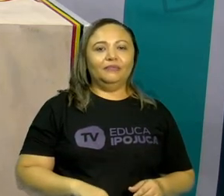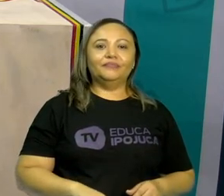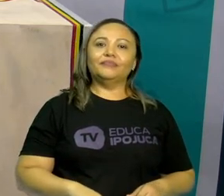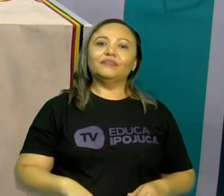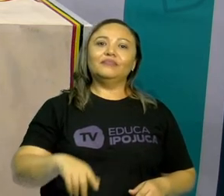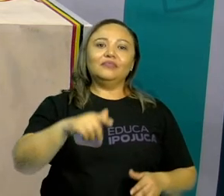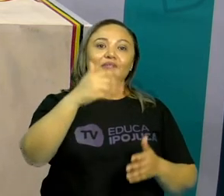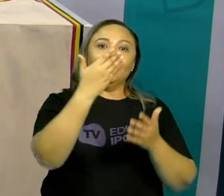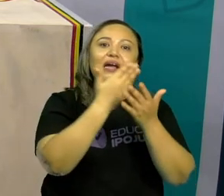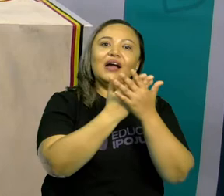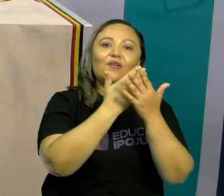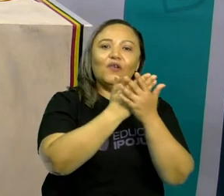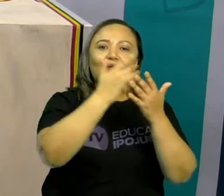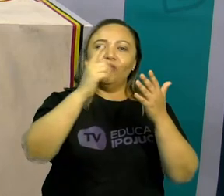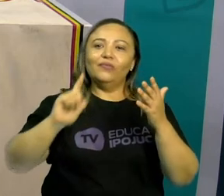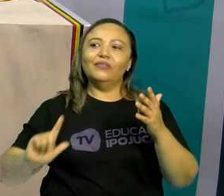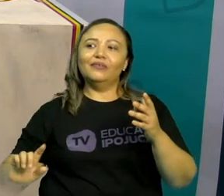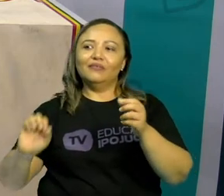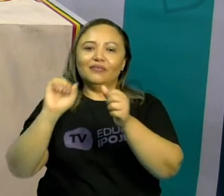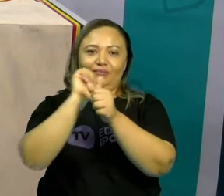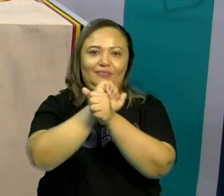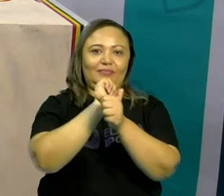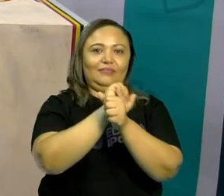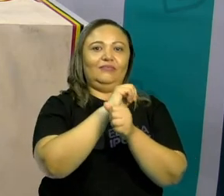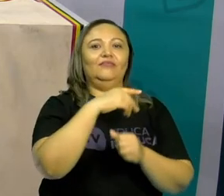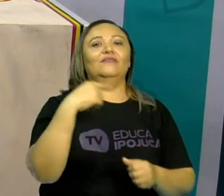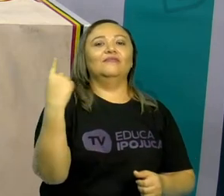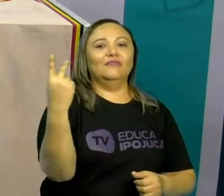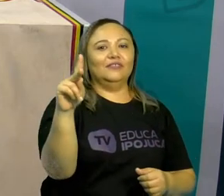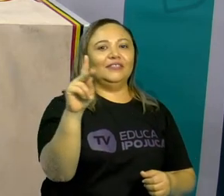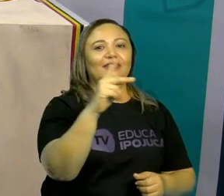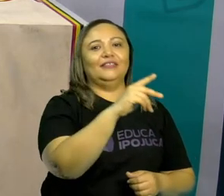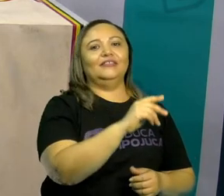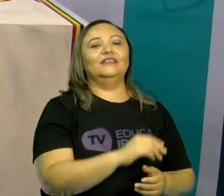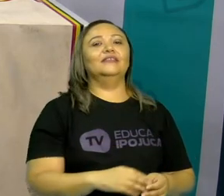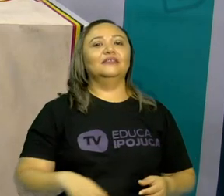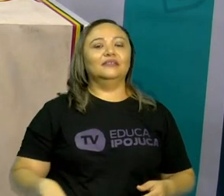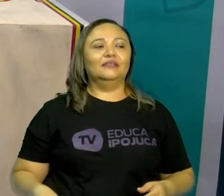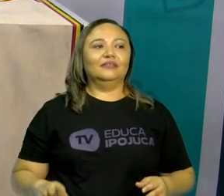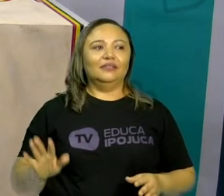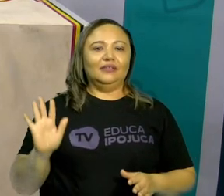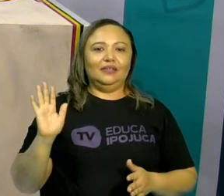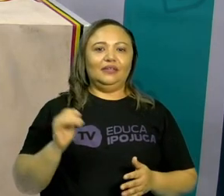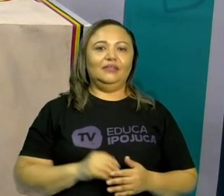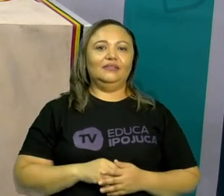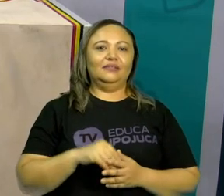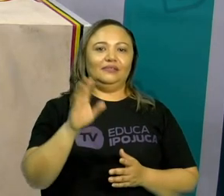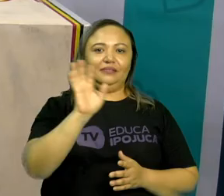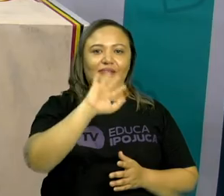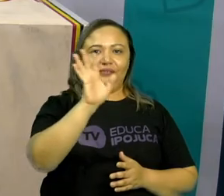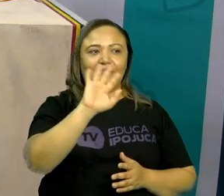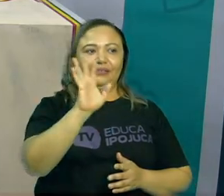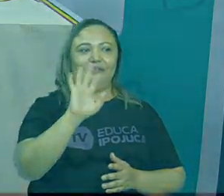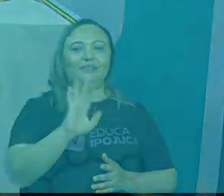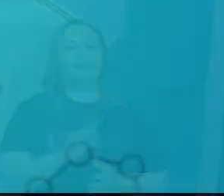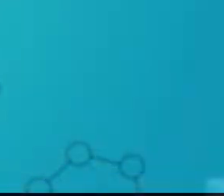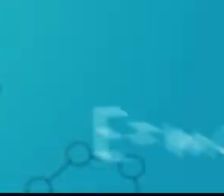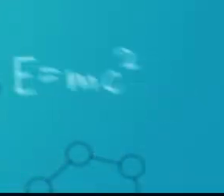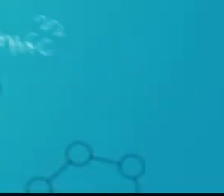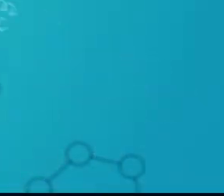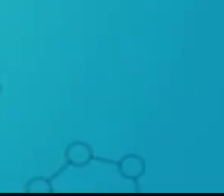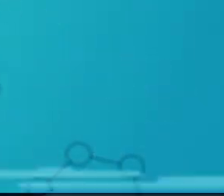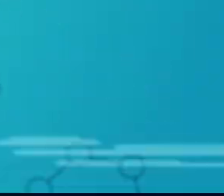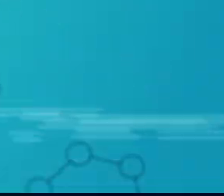aguarda vocês na próxima aulinha um beijo e até a nossa próxima aula 1